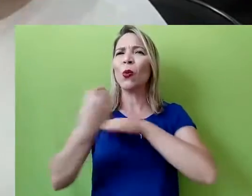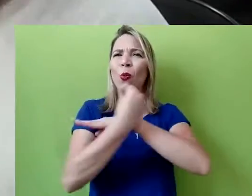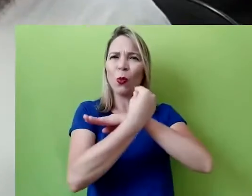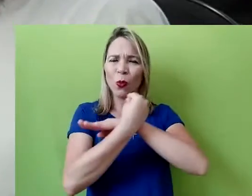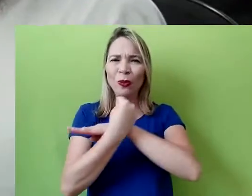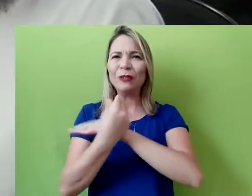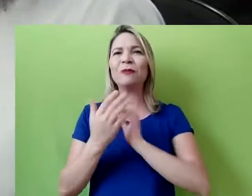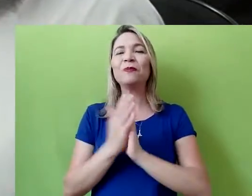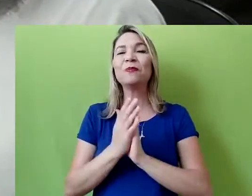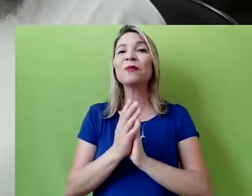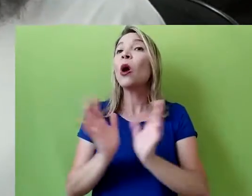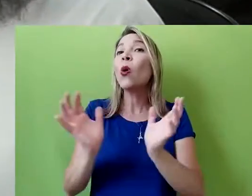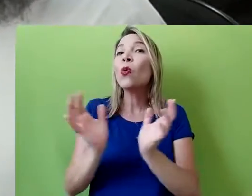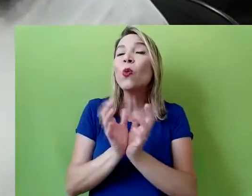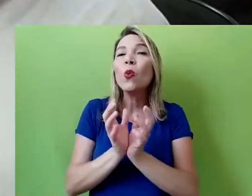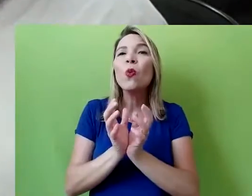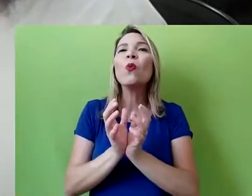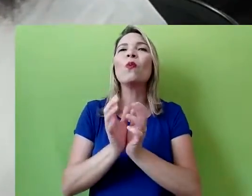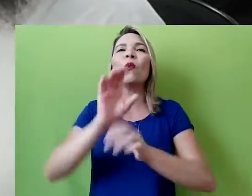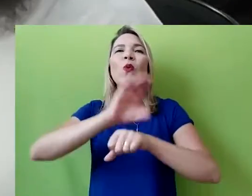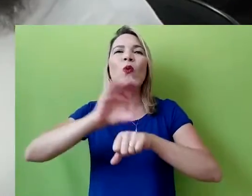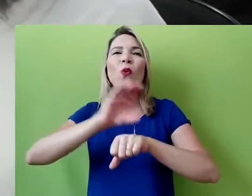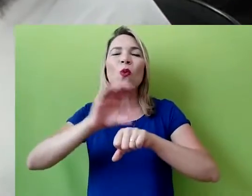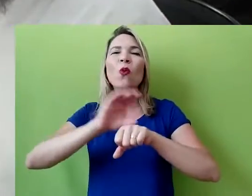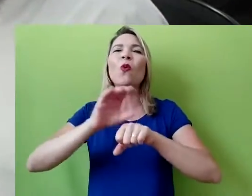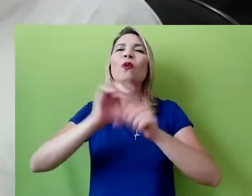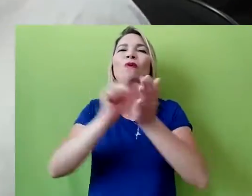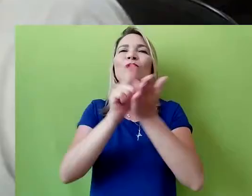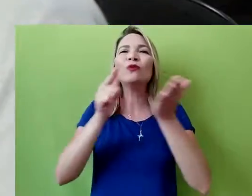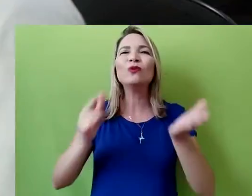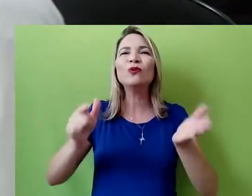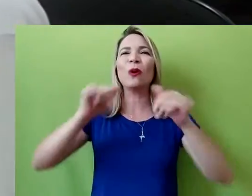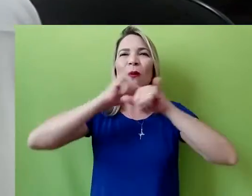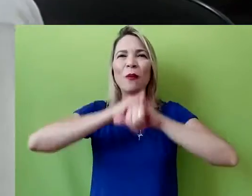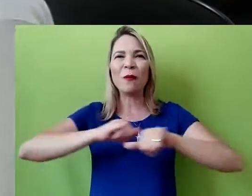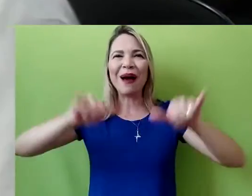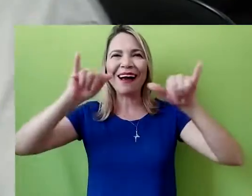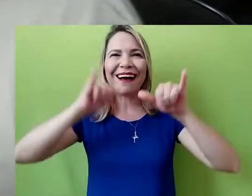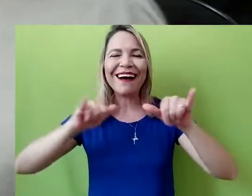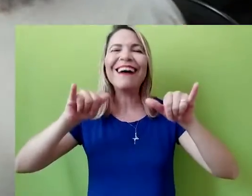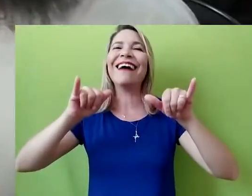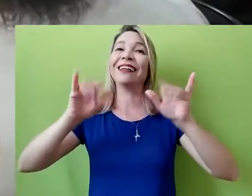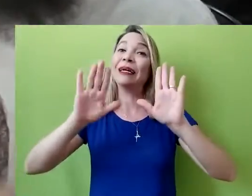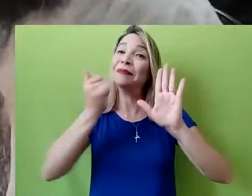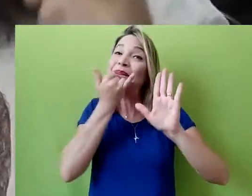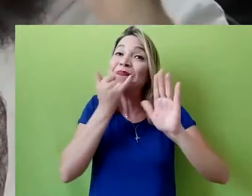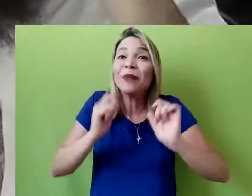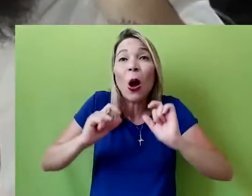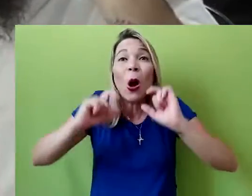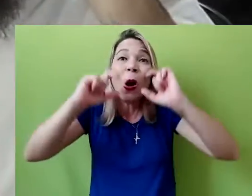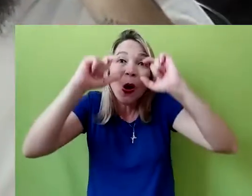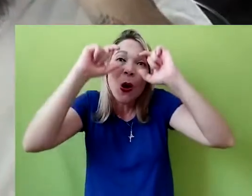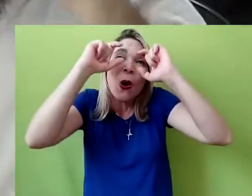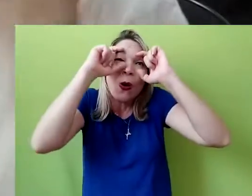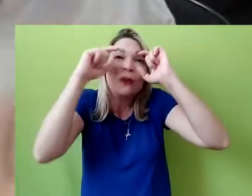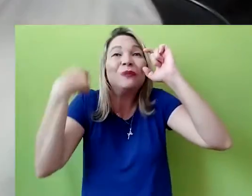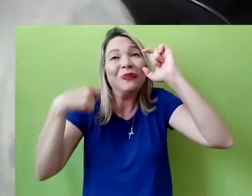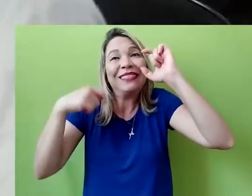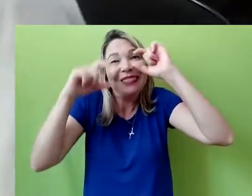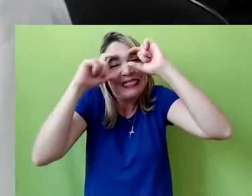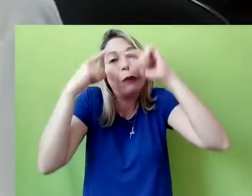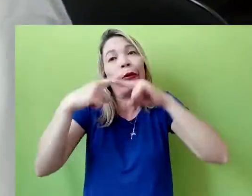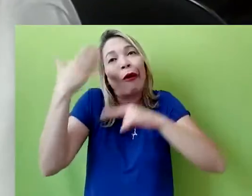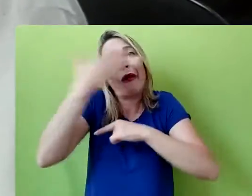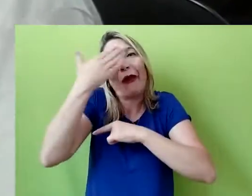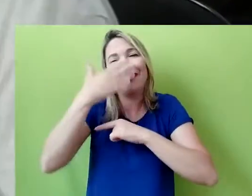cuidando. Pra galera de publicidade e propaganda em específico, né? Bom, deixa eu colocar o óculos aqui, porque o ceguinho, né?